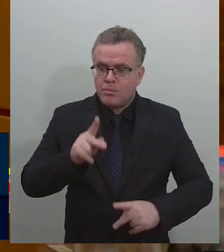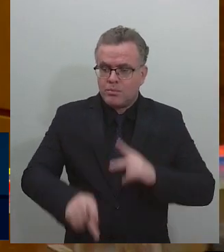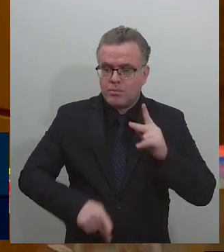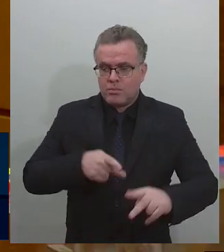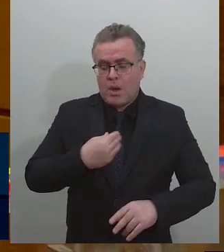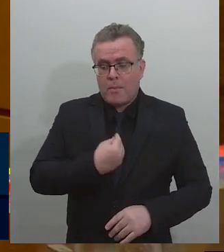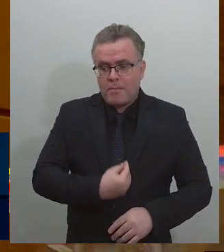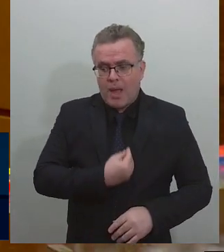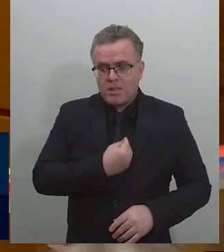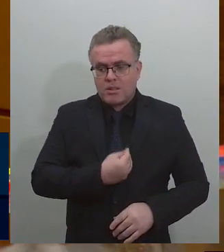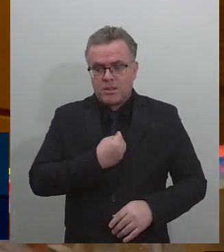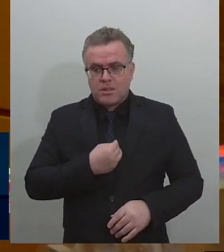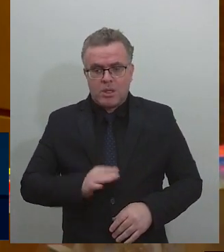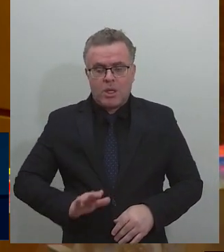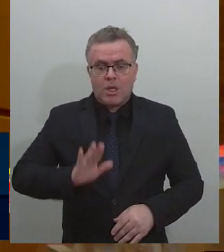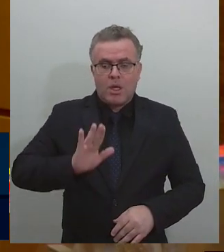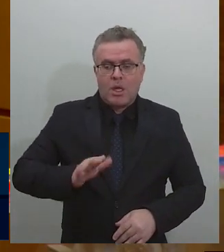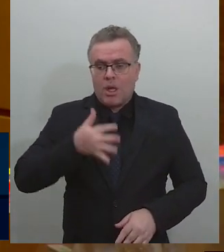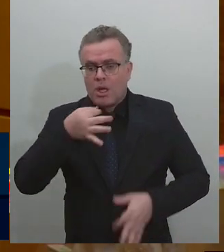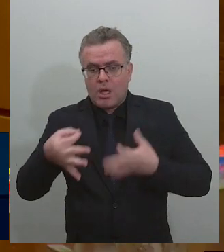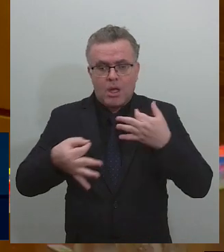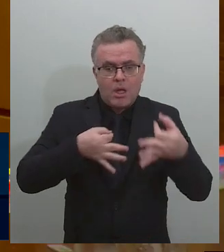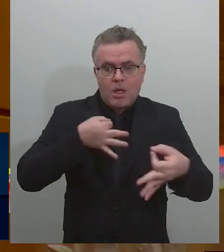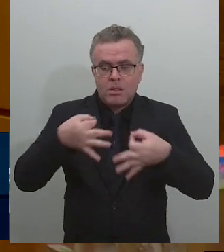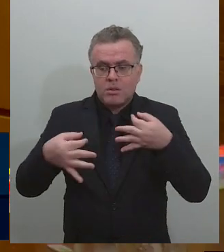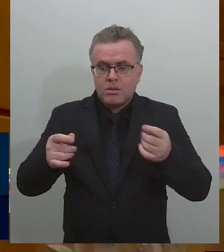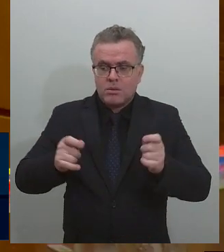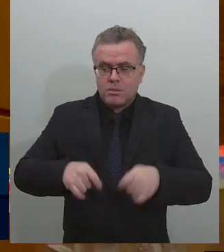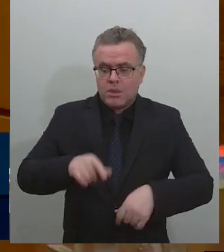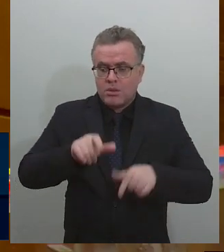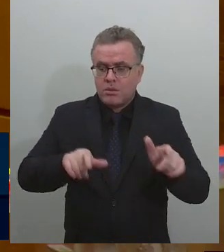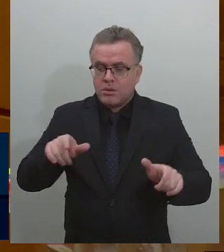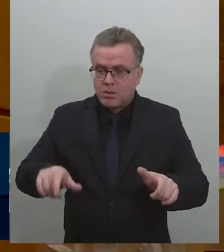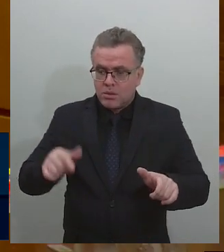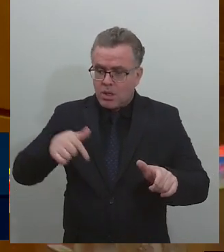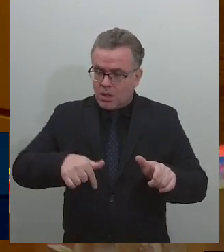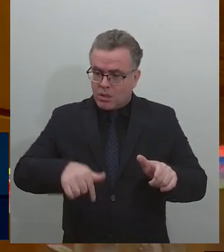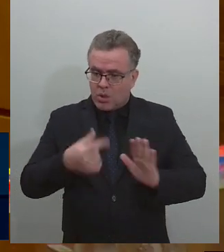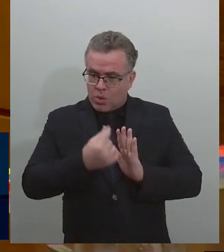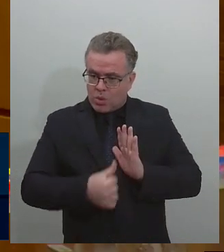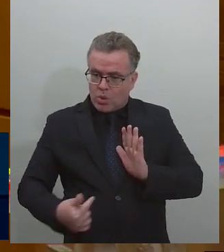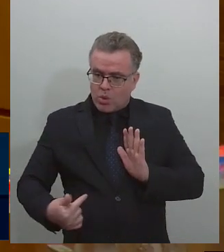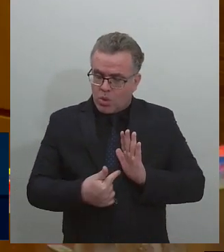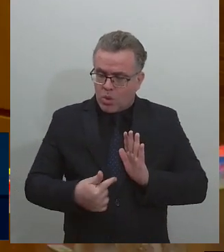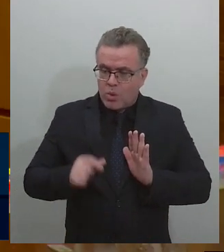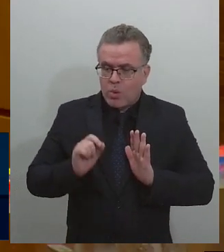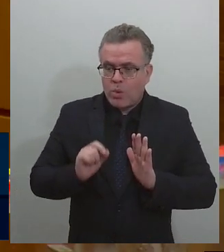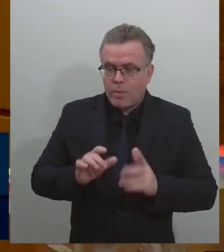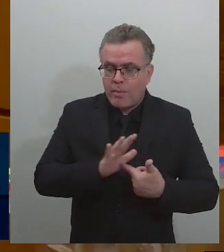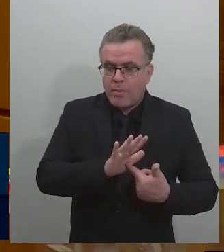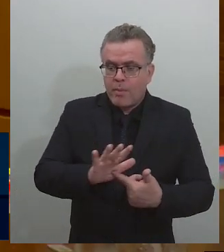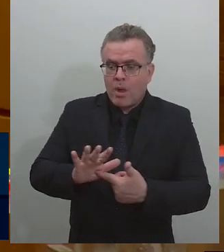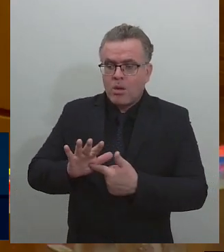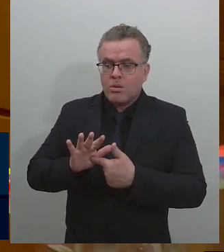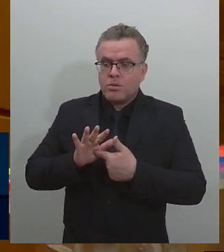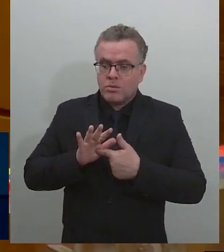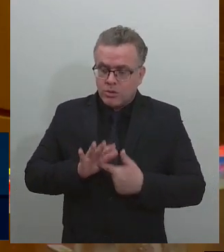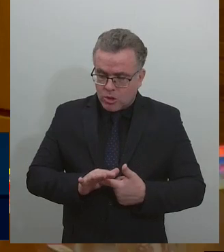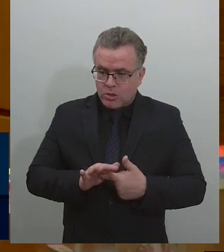que o orçamento público de Sergipe reflita o povo e seja um instrumento